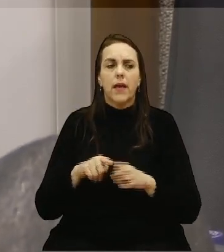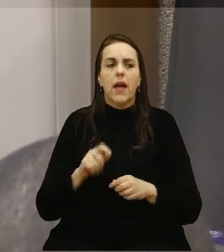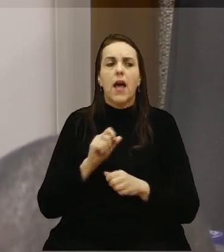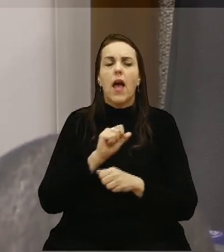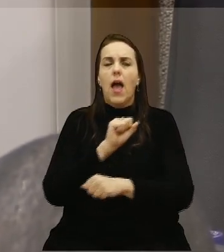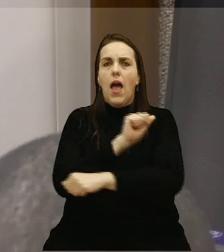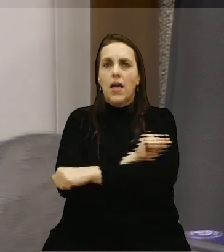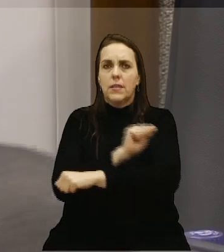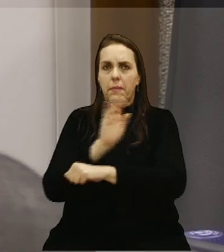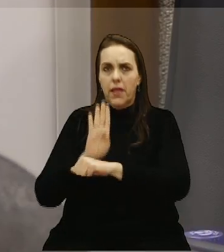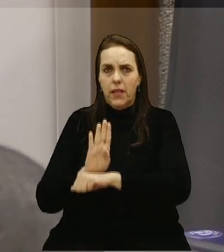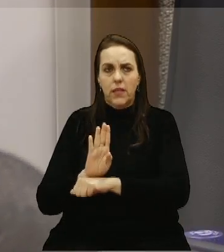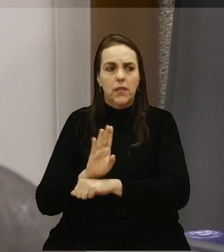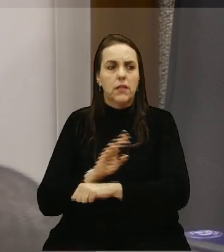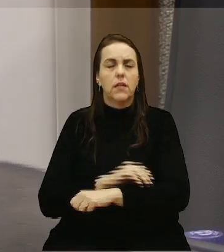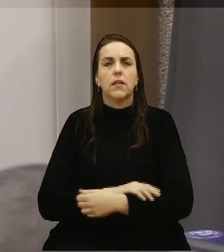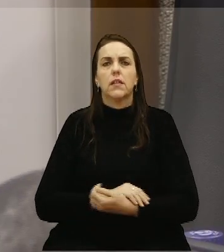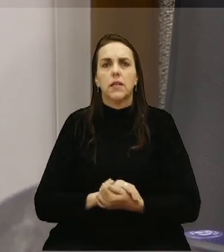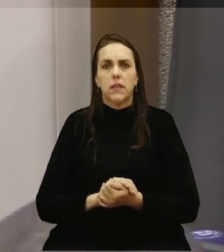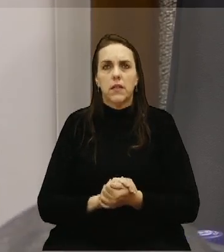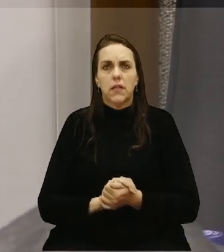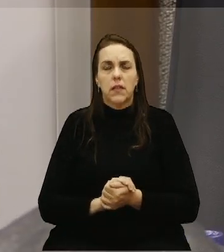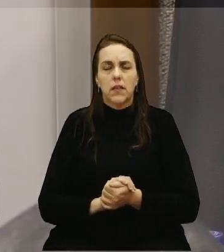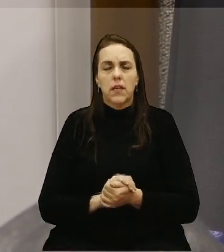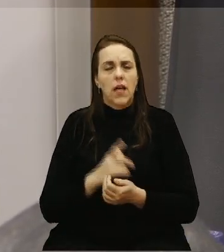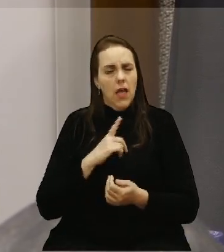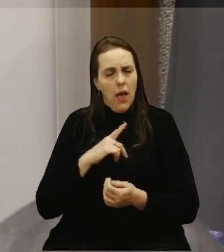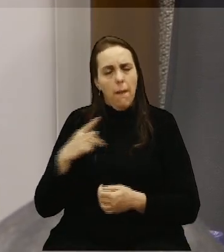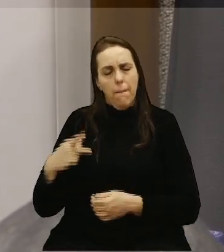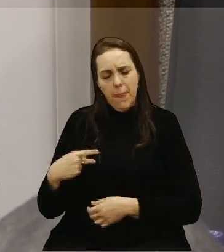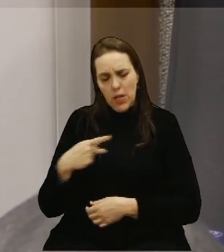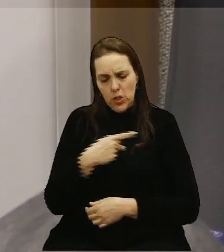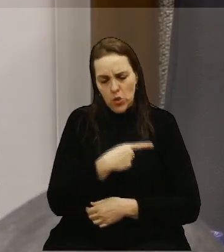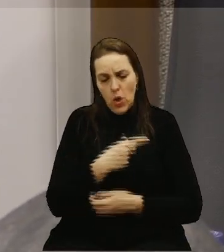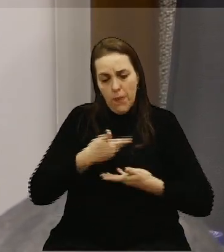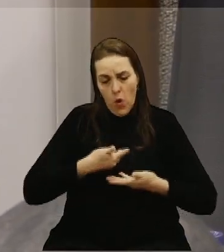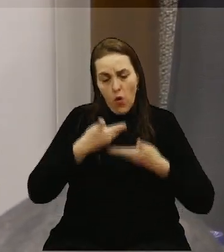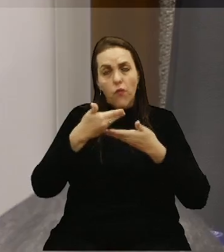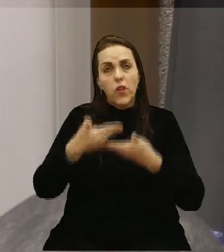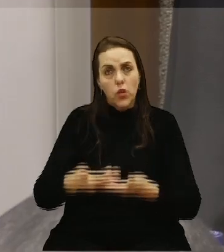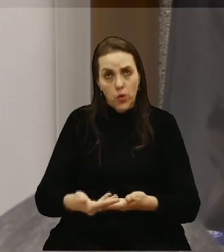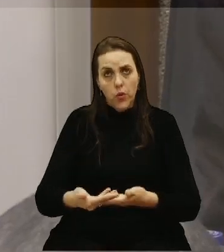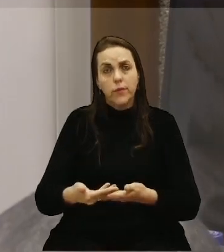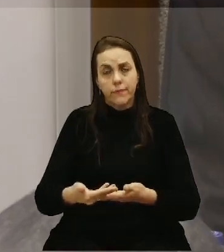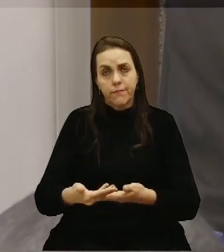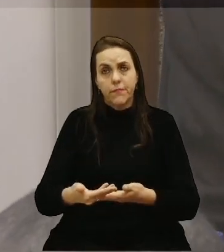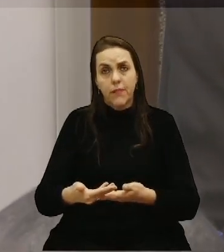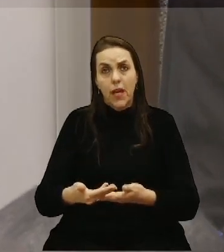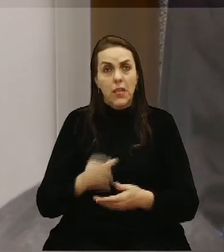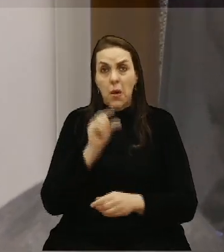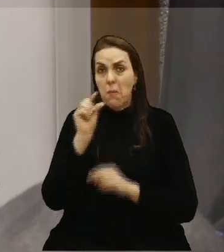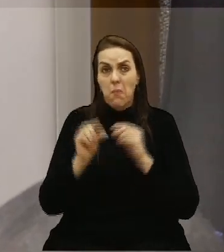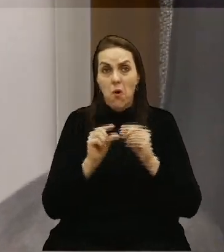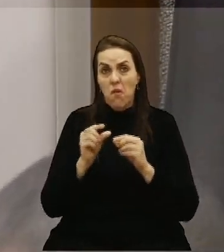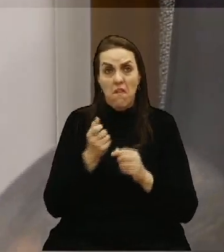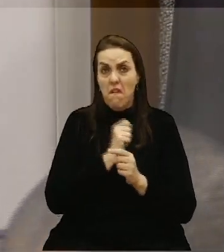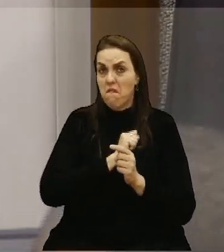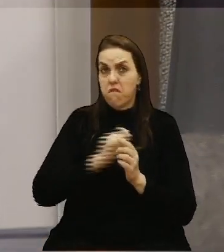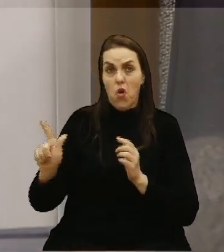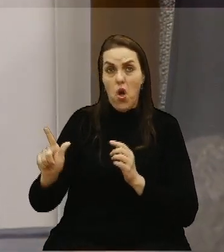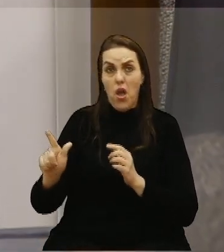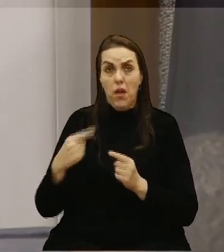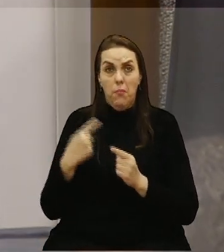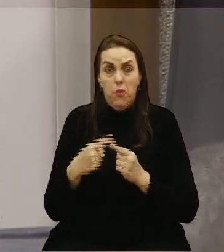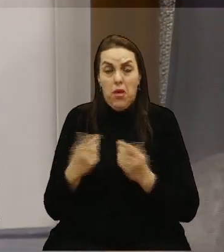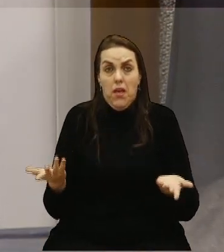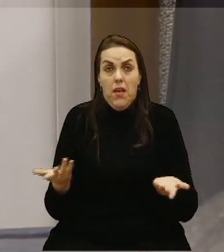respeito ao pastor que me fez o convite. Então, assim, e às vezes fiéis que me convidam, daqui a pouco nós vamos ser excomungados, porque não dá para o cara falar